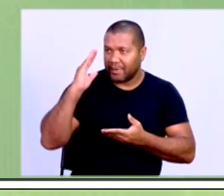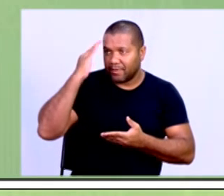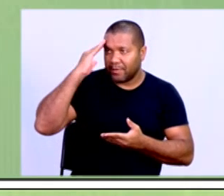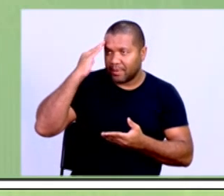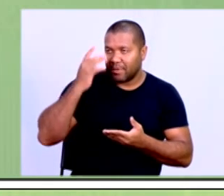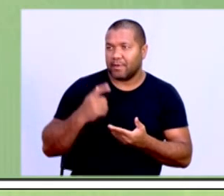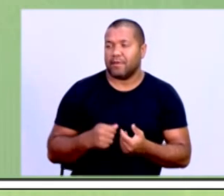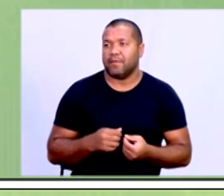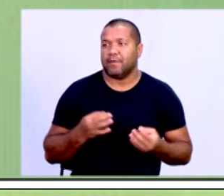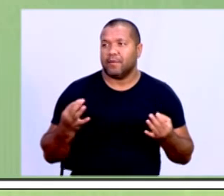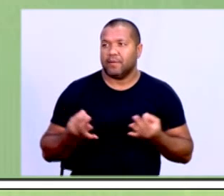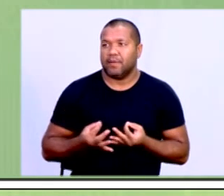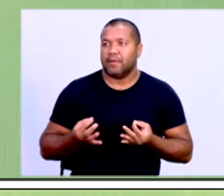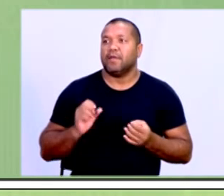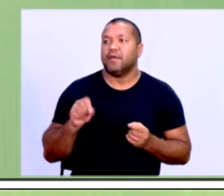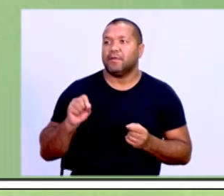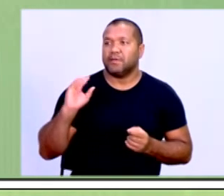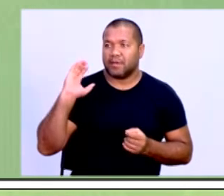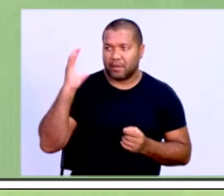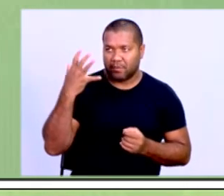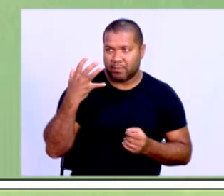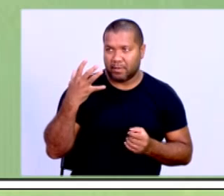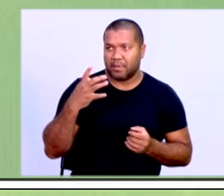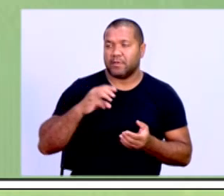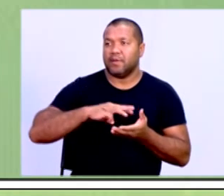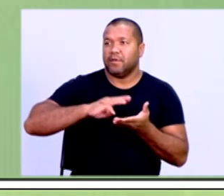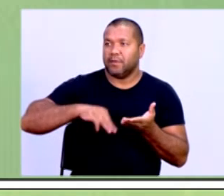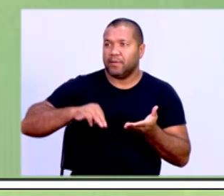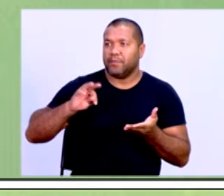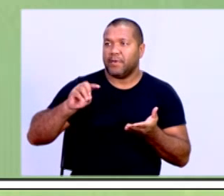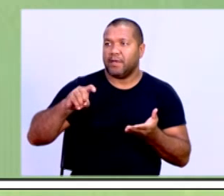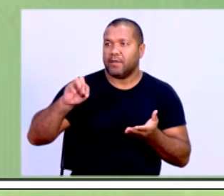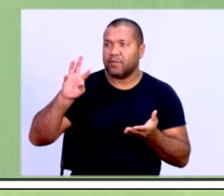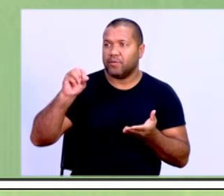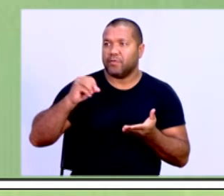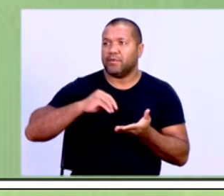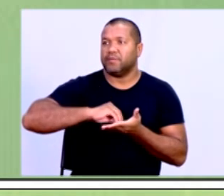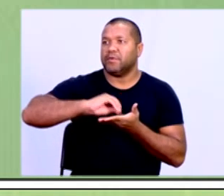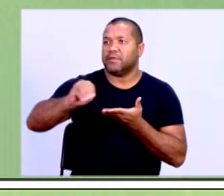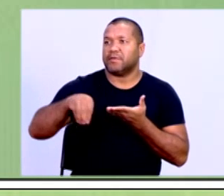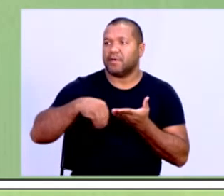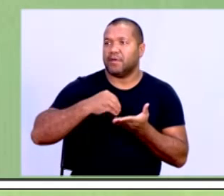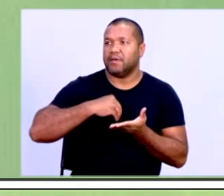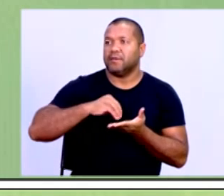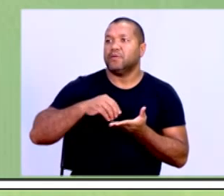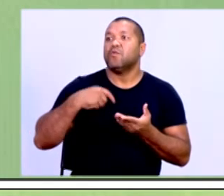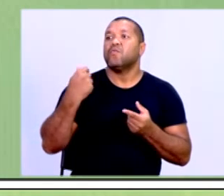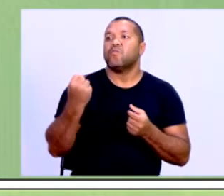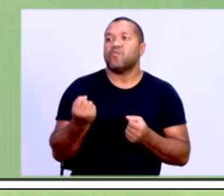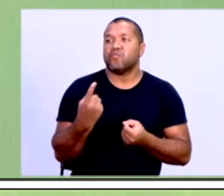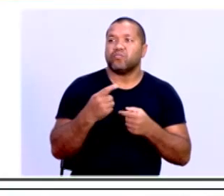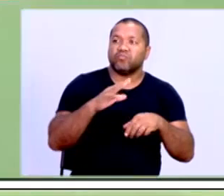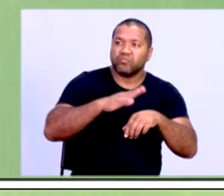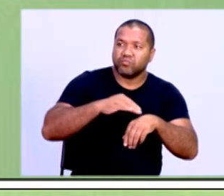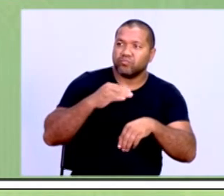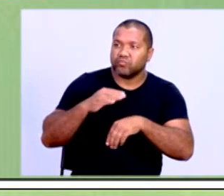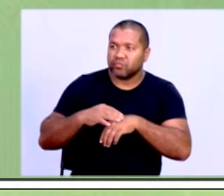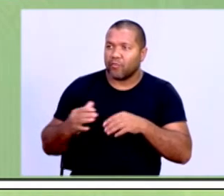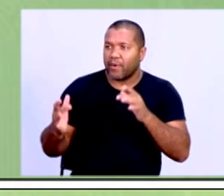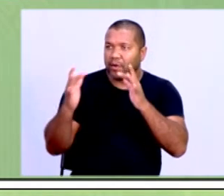ações, certo? Então é assim que funciona os métodos, as mensagens e as operações. Um vai chamando o outro.